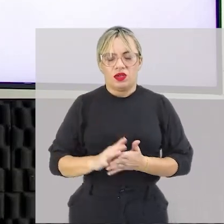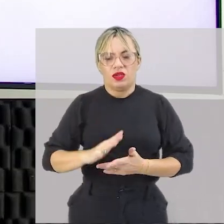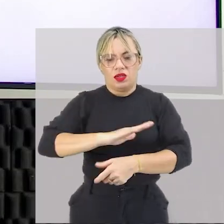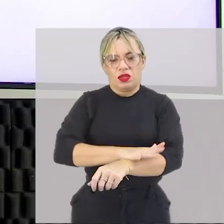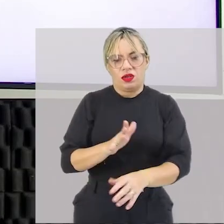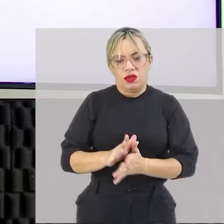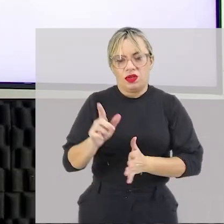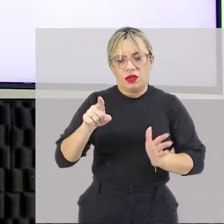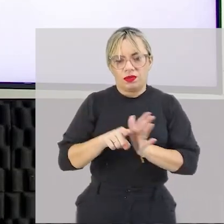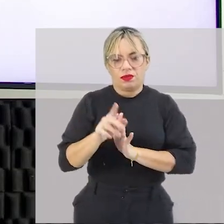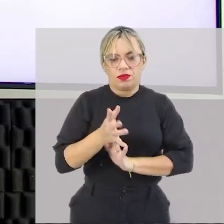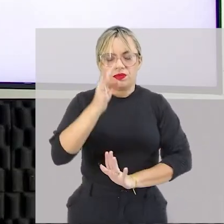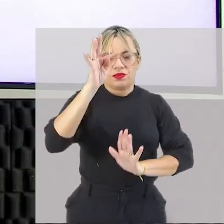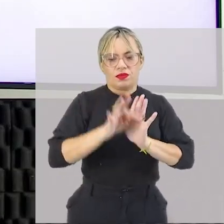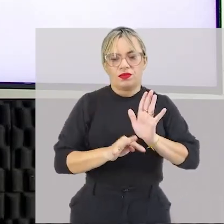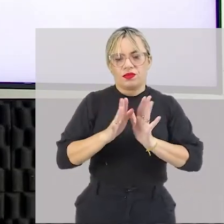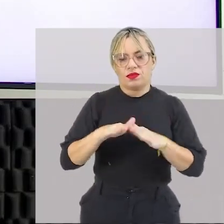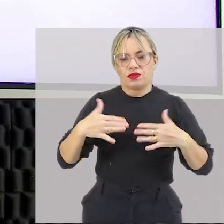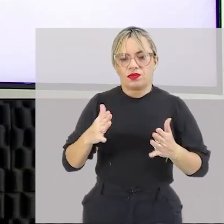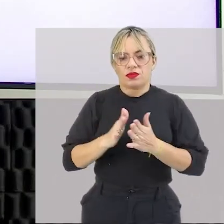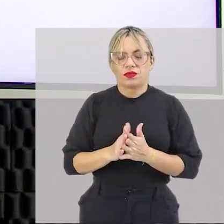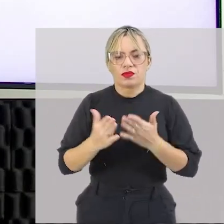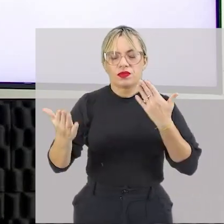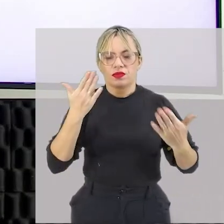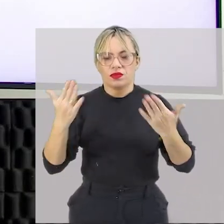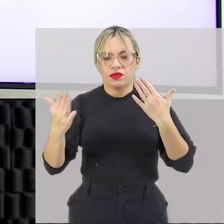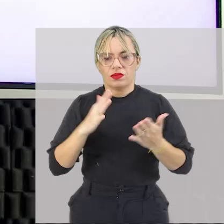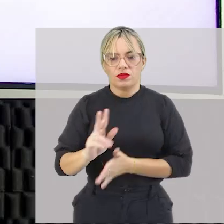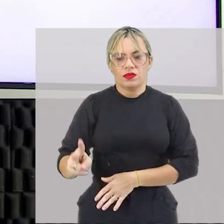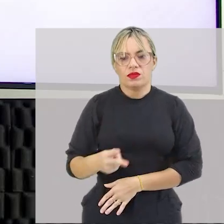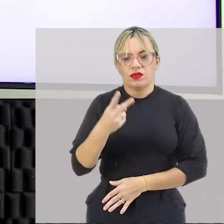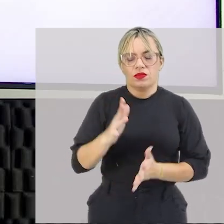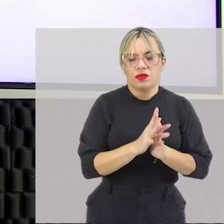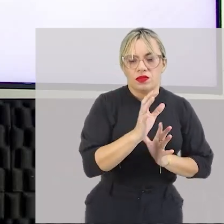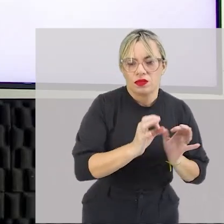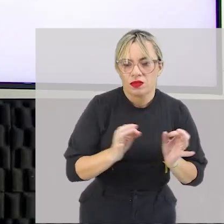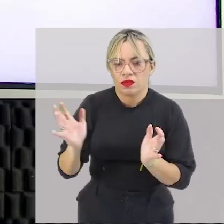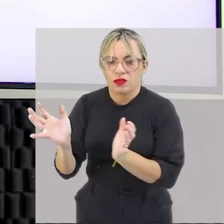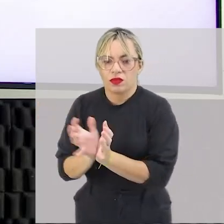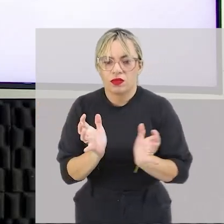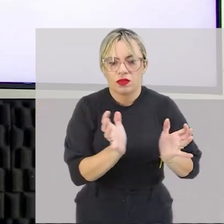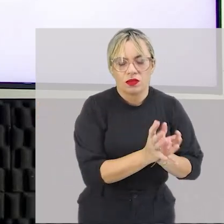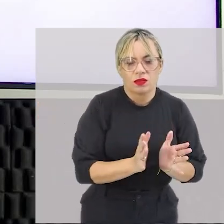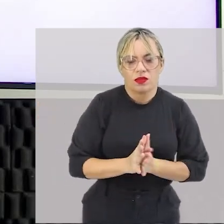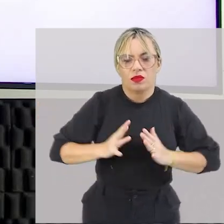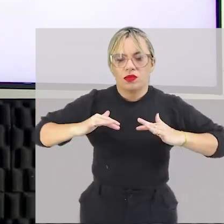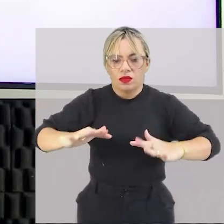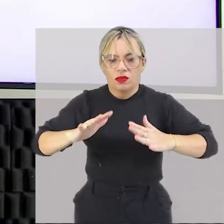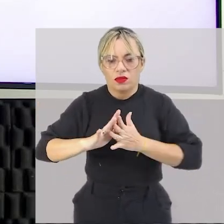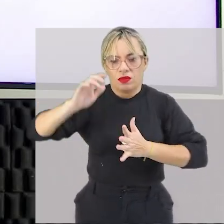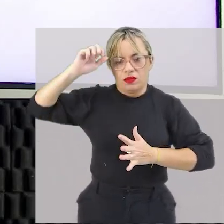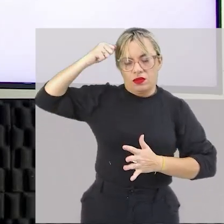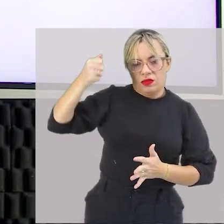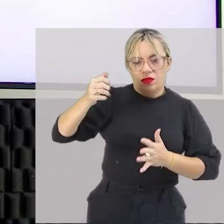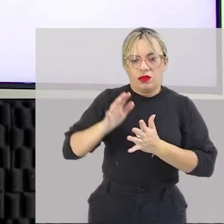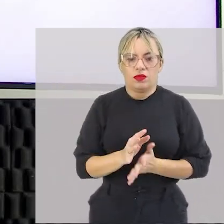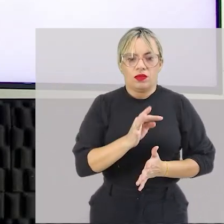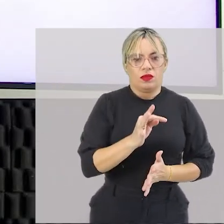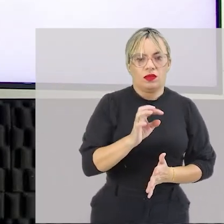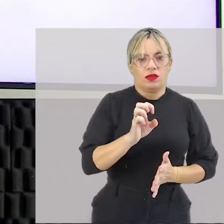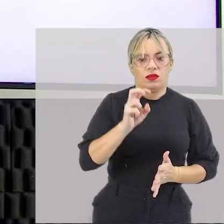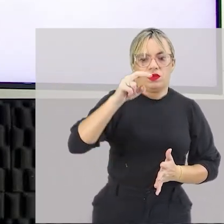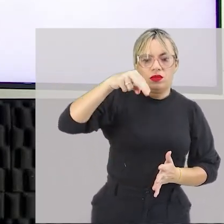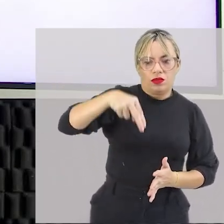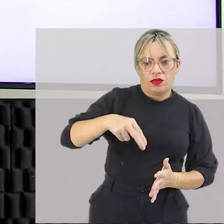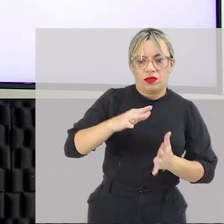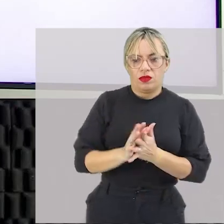ver a pergunta. No texto, são comparadas duas organizações do movimento negro brasileiro. Cita o Teatro